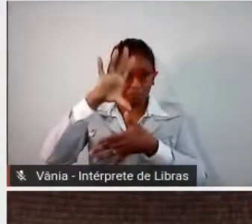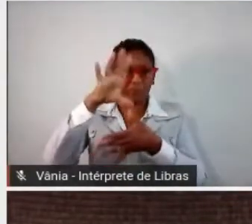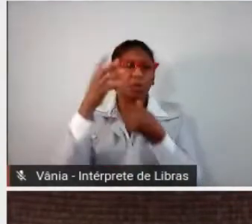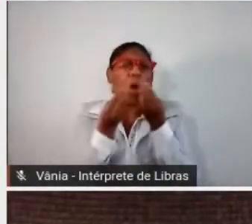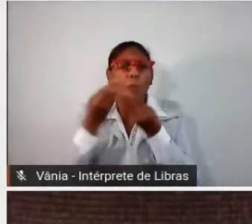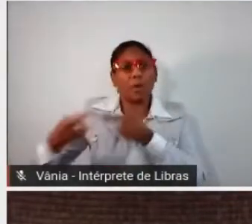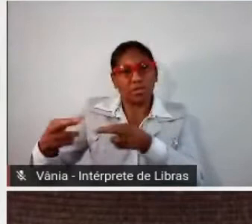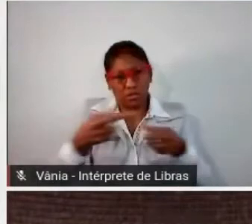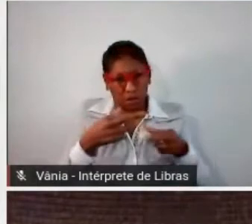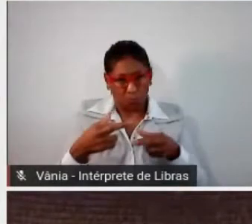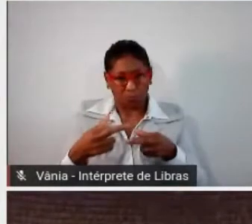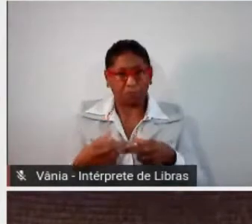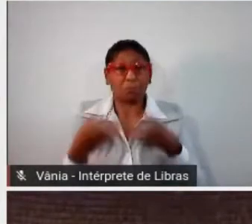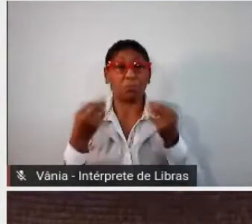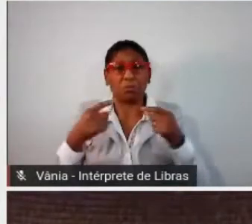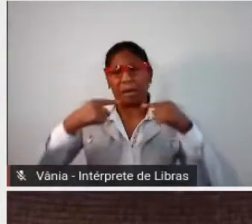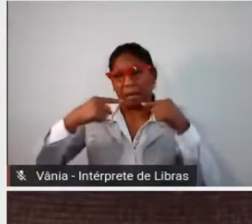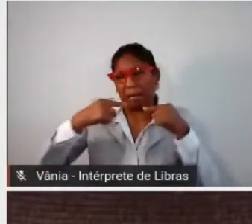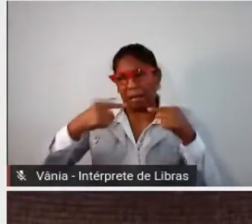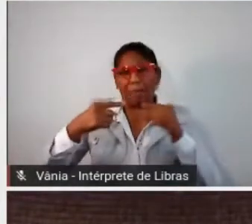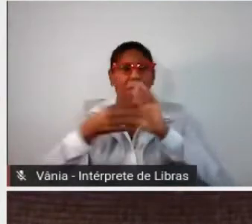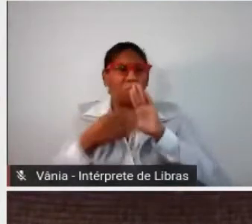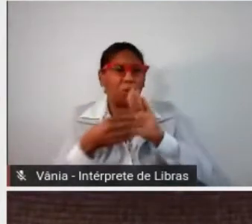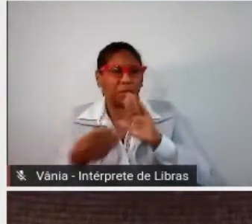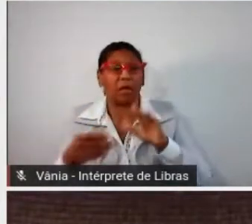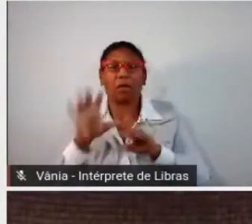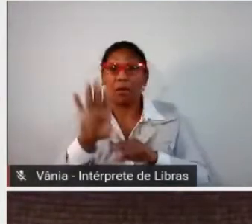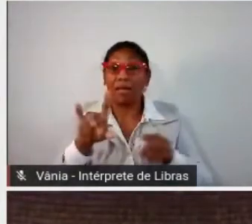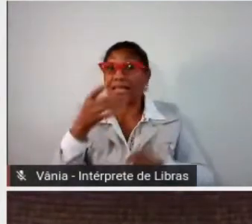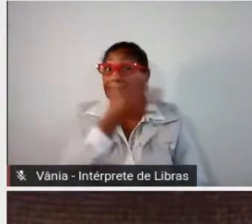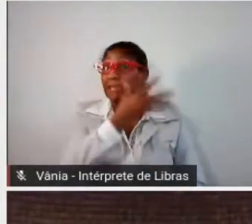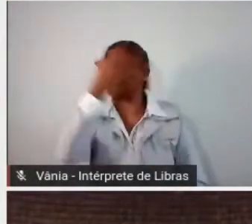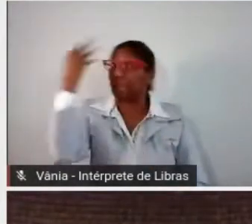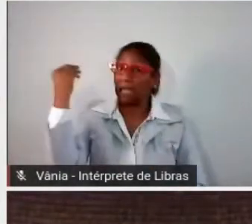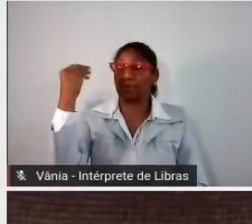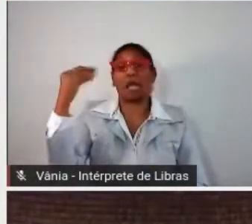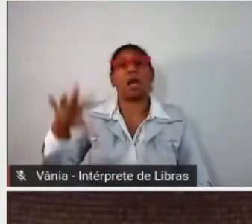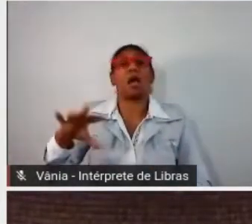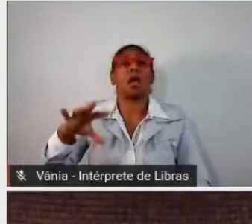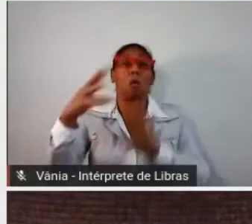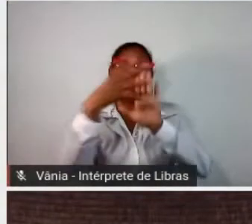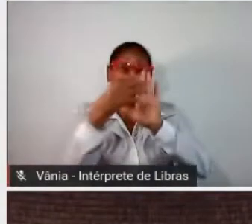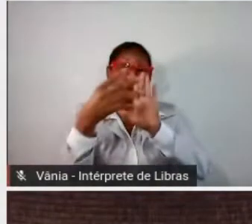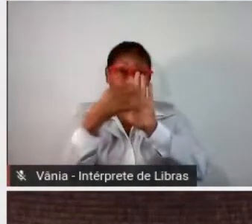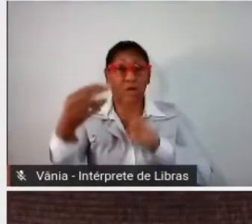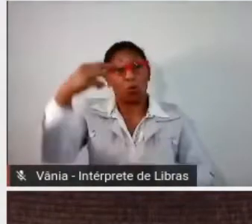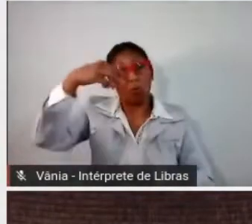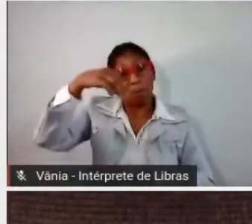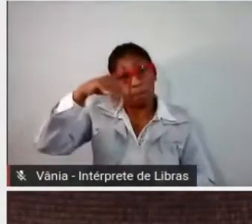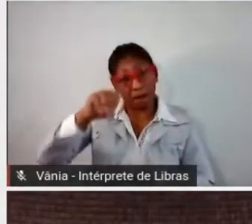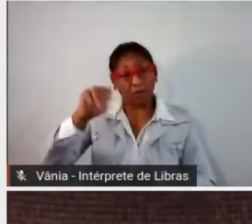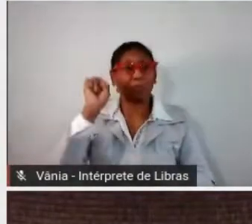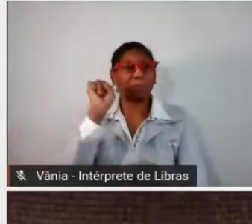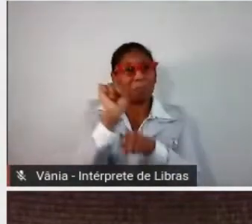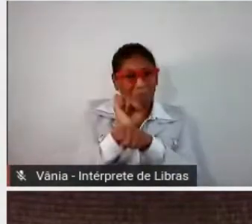regiões, lembrando, né, muita gente critica o nosso modelo e esquece de observar que foi este modelo que permitiu que em maio, durante boa parte